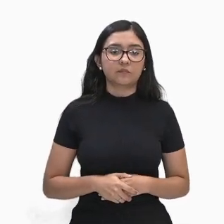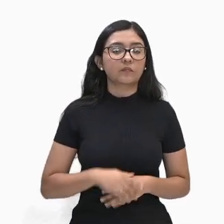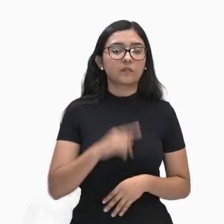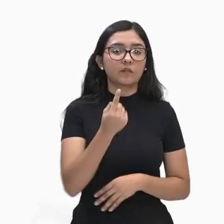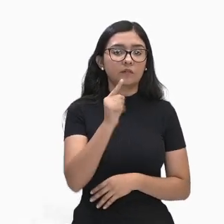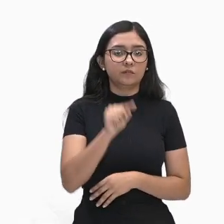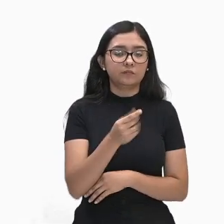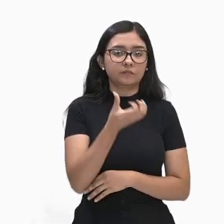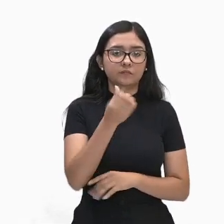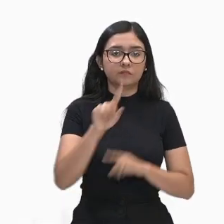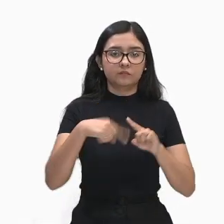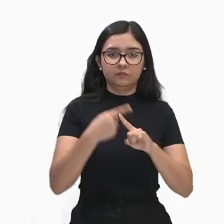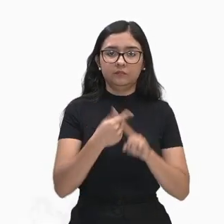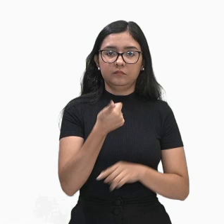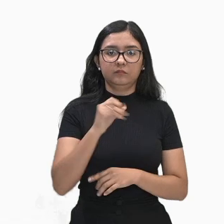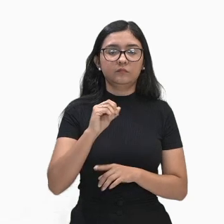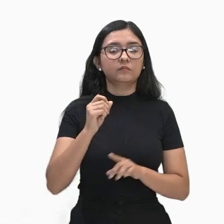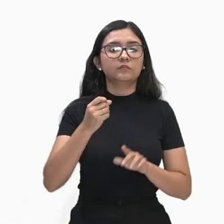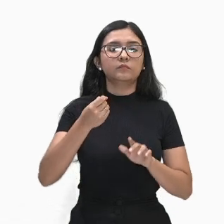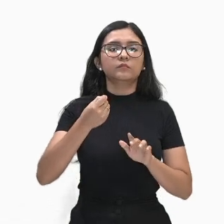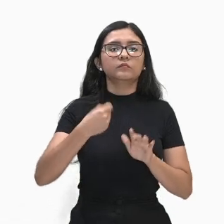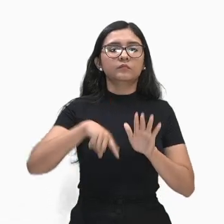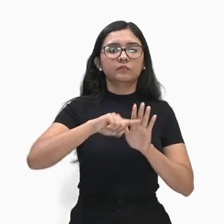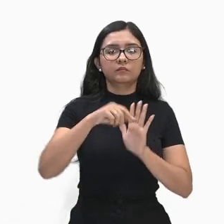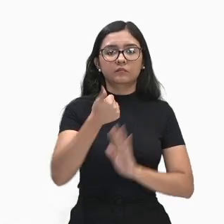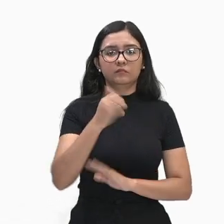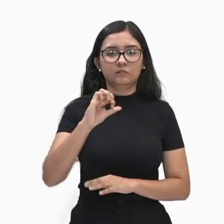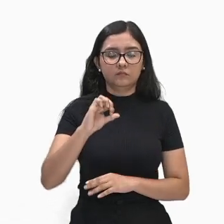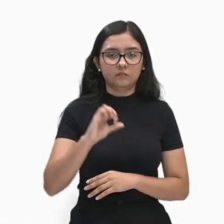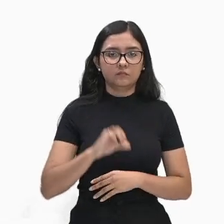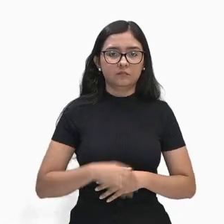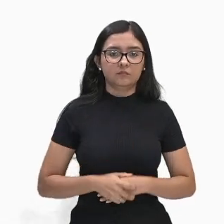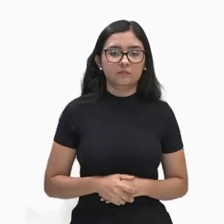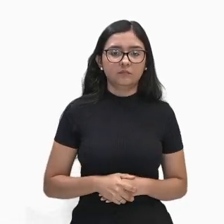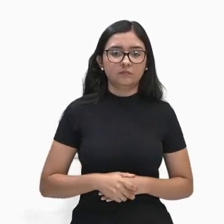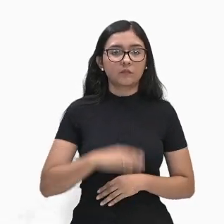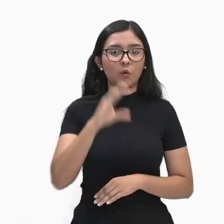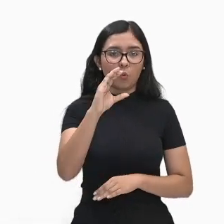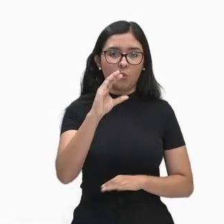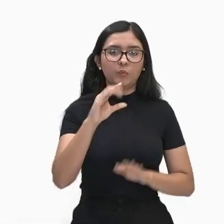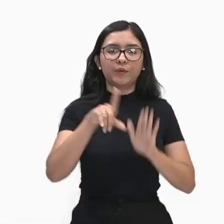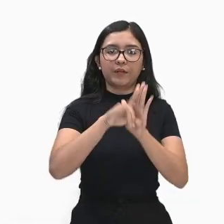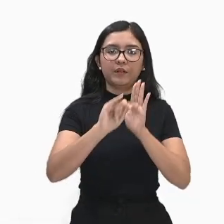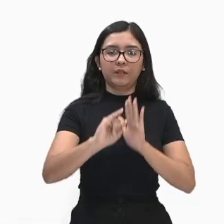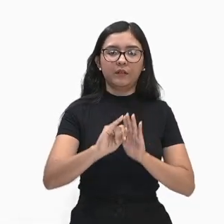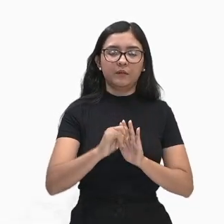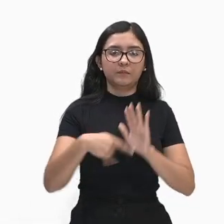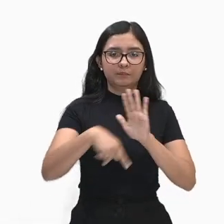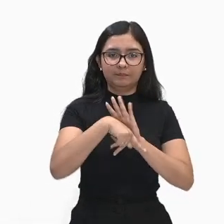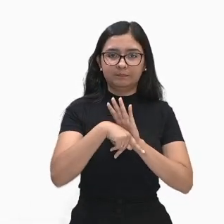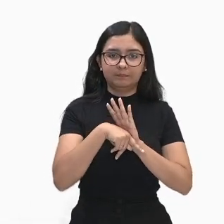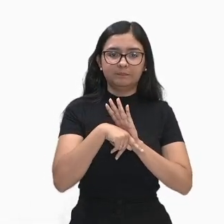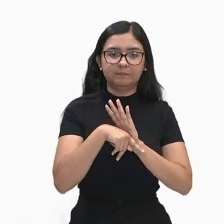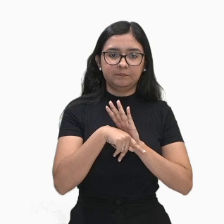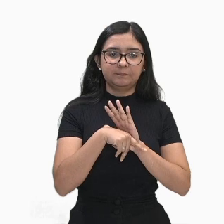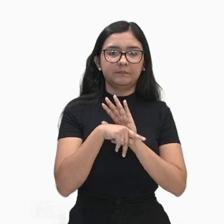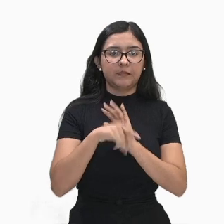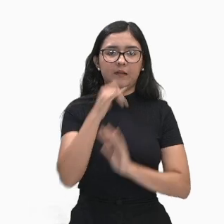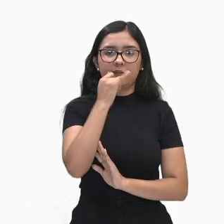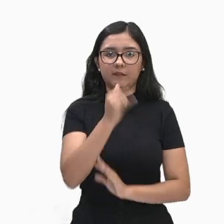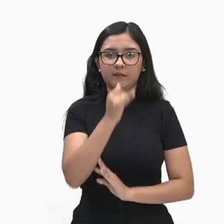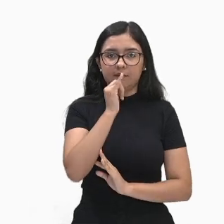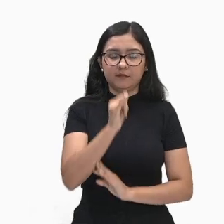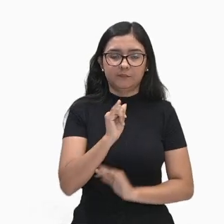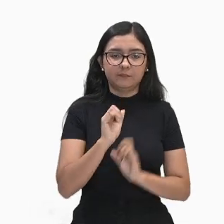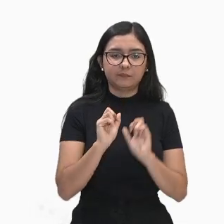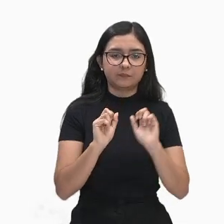vezes 10 a menos 19 Coulomb, que é a unidade de medida da carga elétrica. Tá